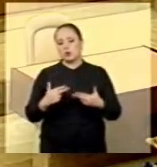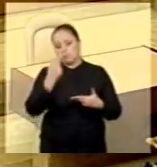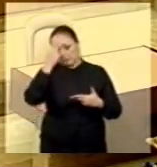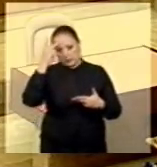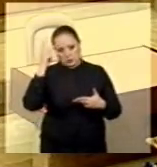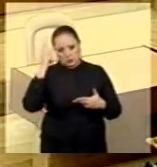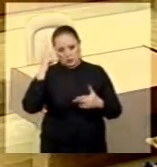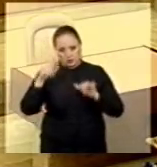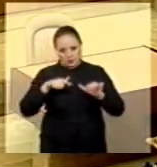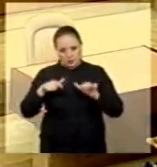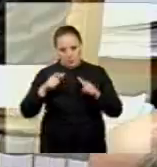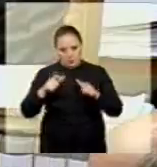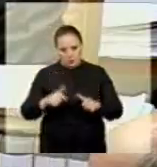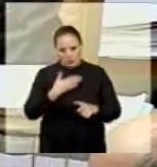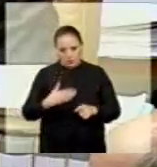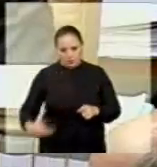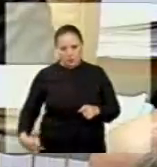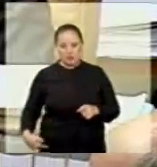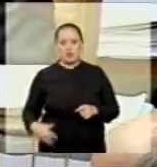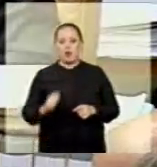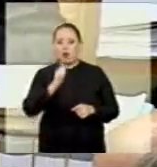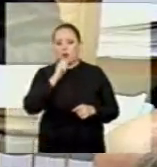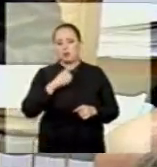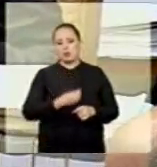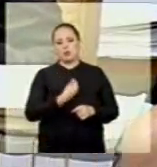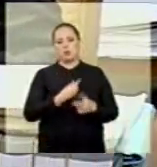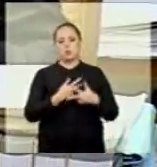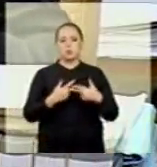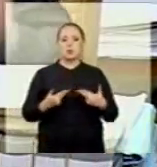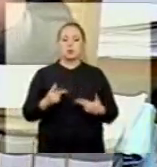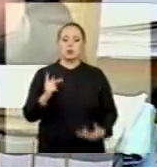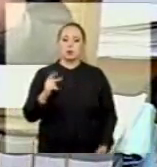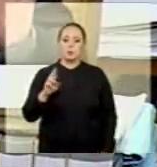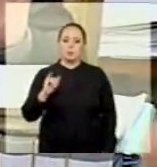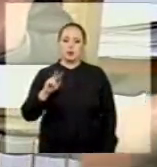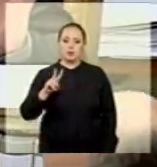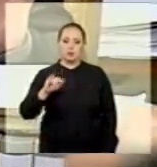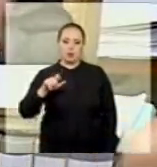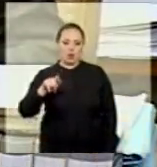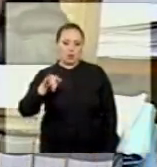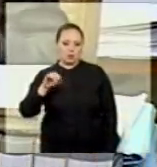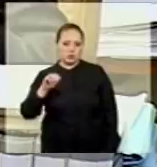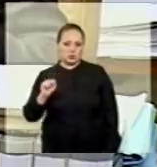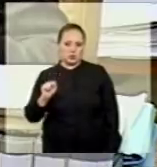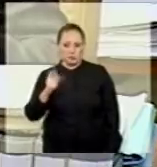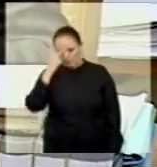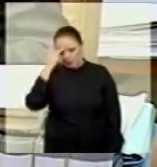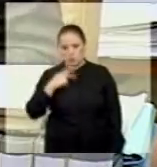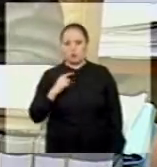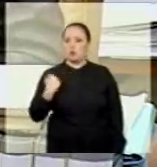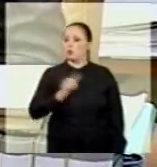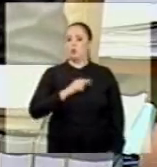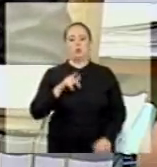cargos públicos, inexiste, quanto a eles, situação de privilégio de caráter pessoal. Nós não estamos cuidando